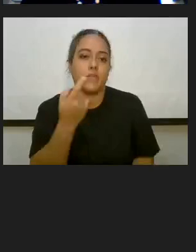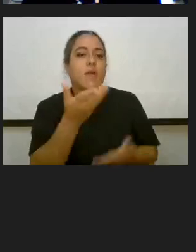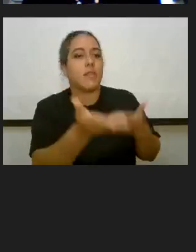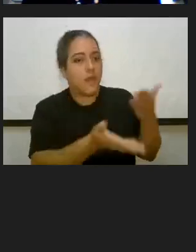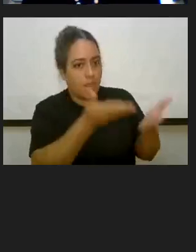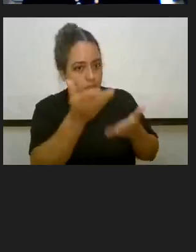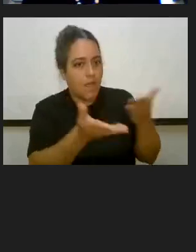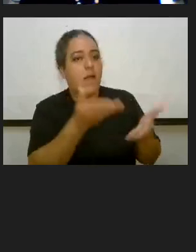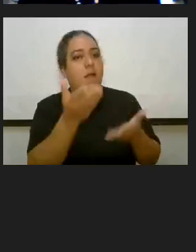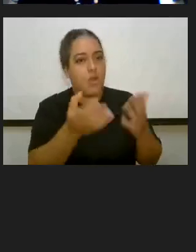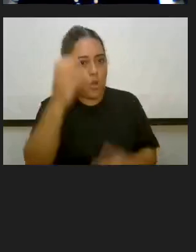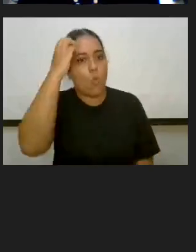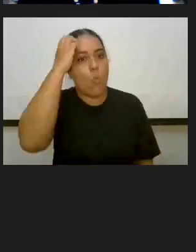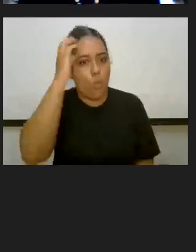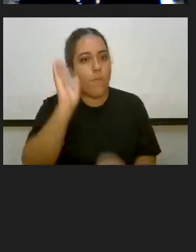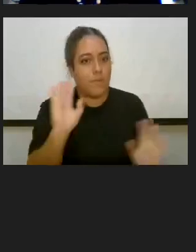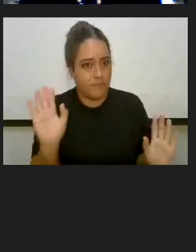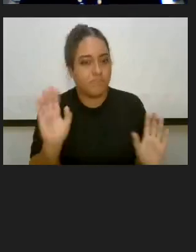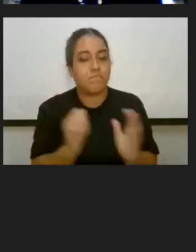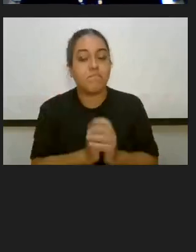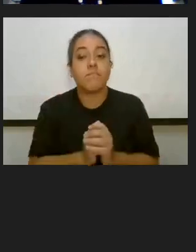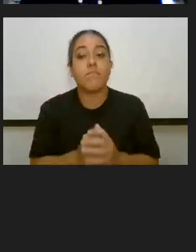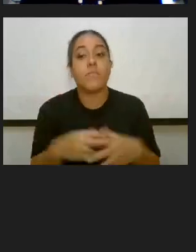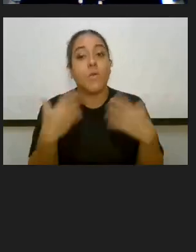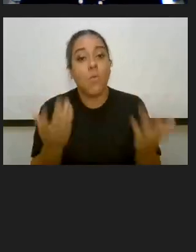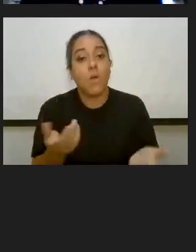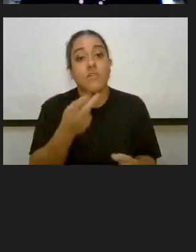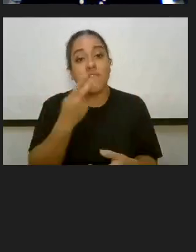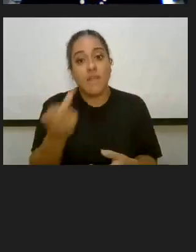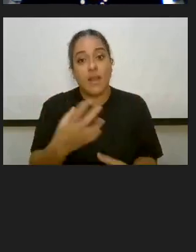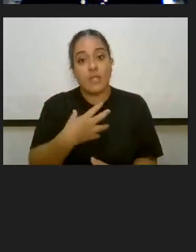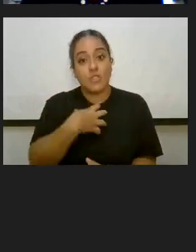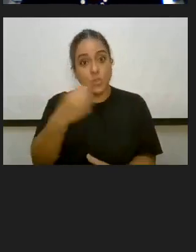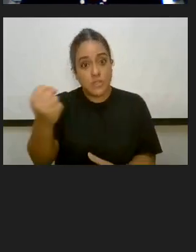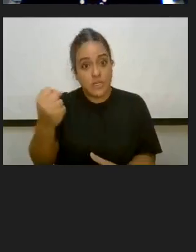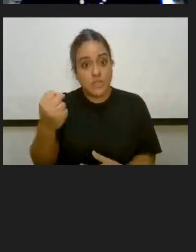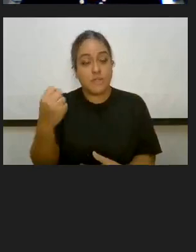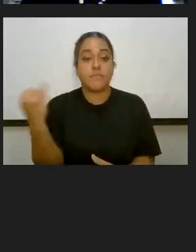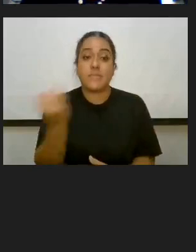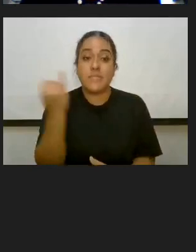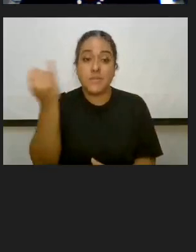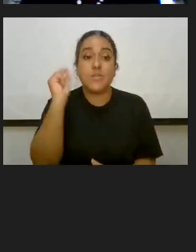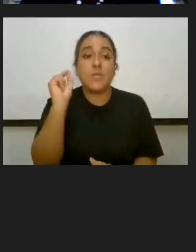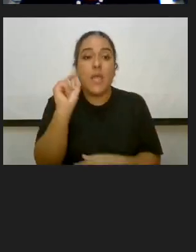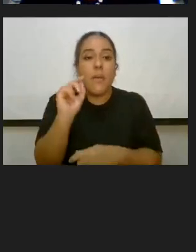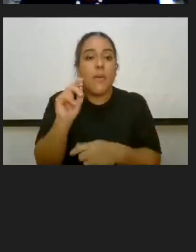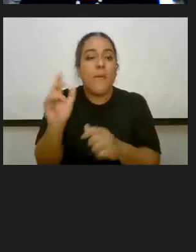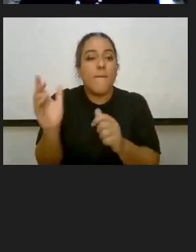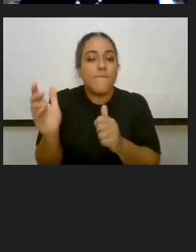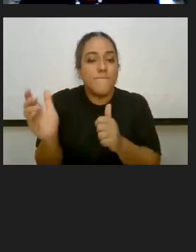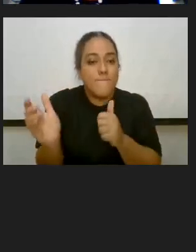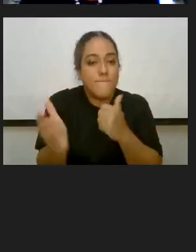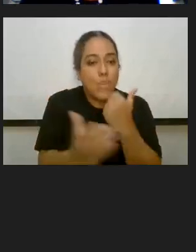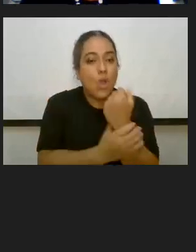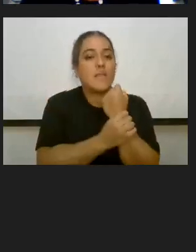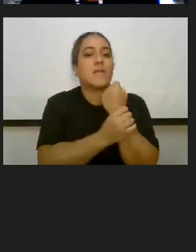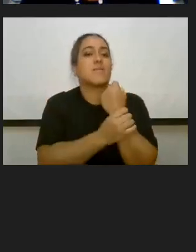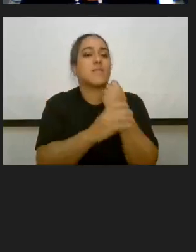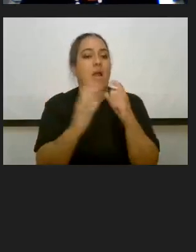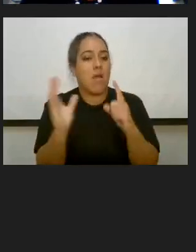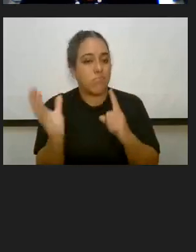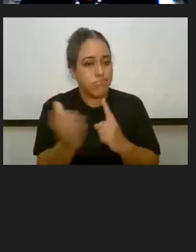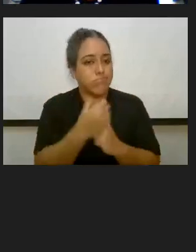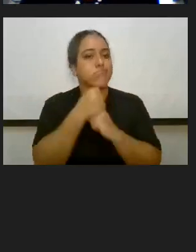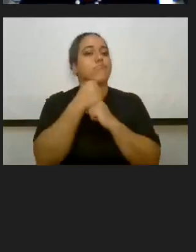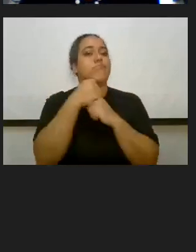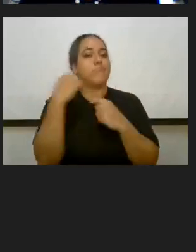Quando a gente fala de suicídio, também fatores de proteção, é a estruturação da rede, atividade